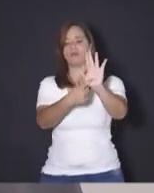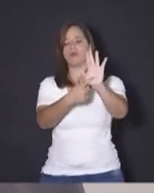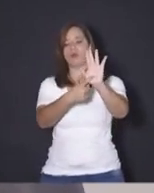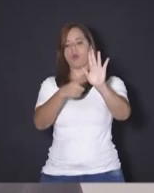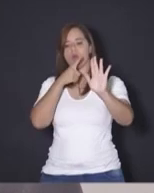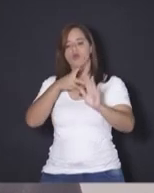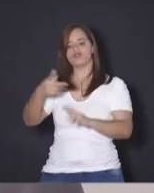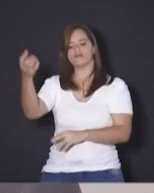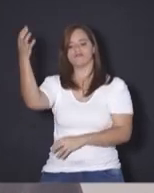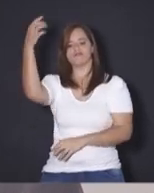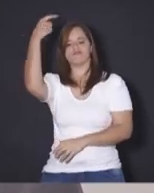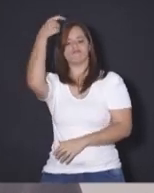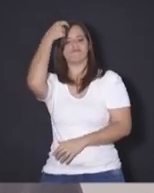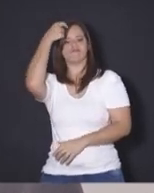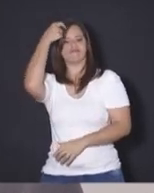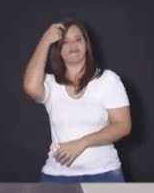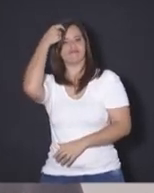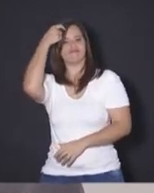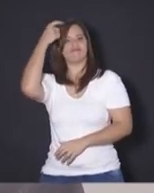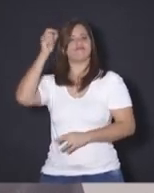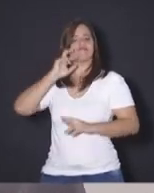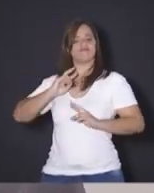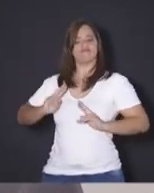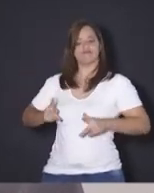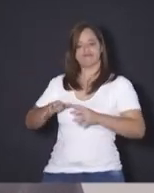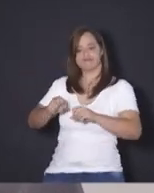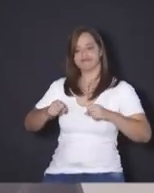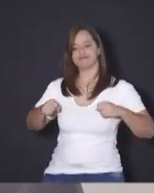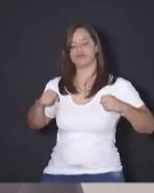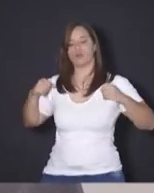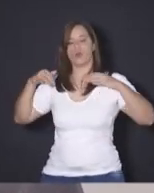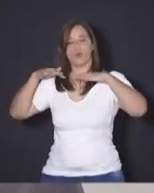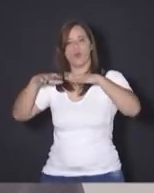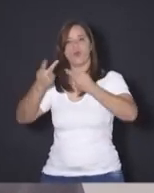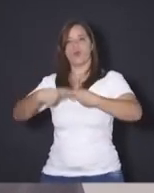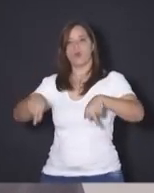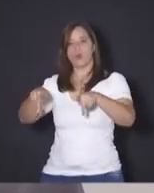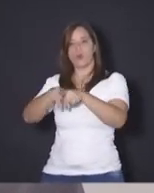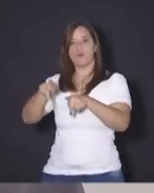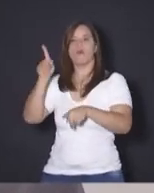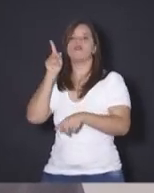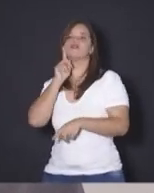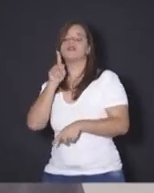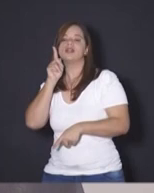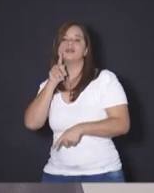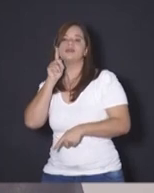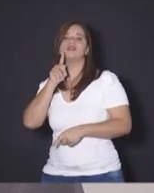conscientizou mas se massivamente a população americana é